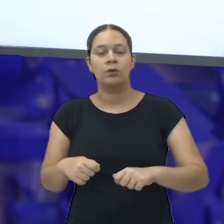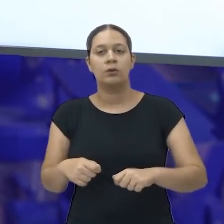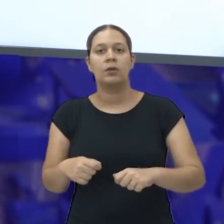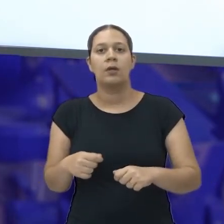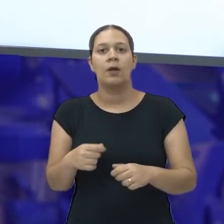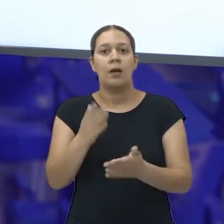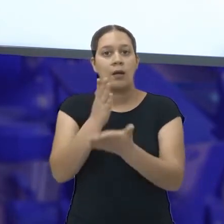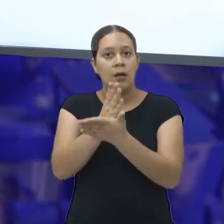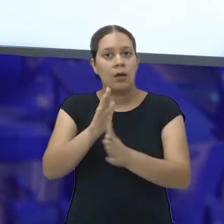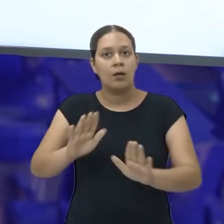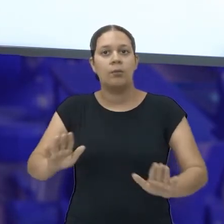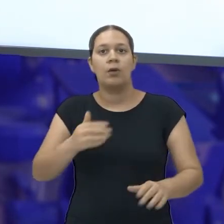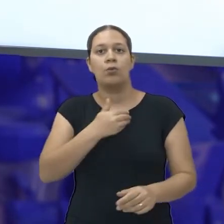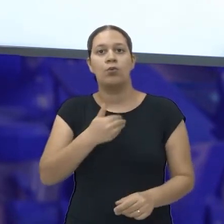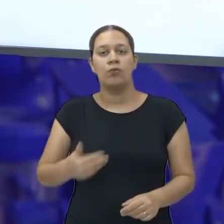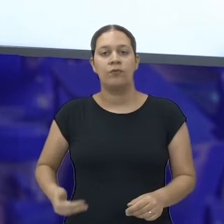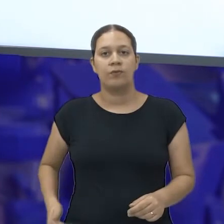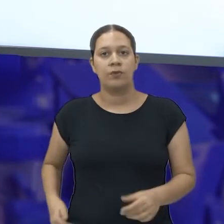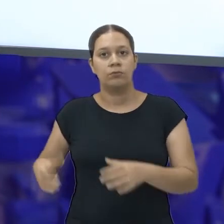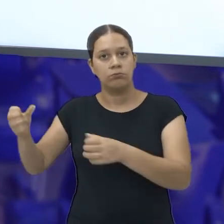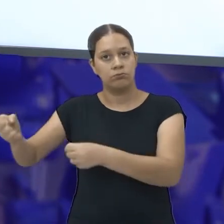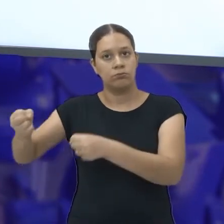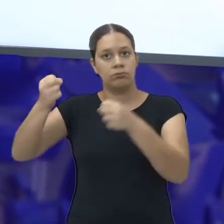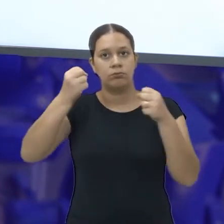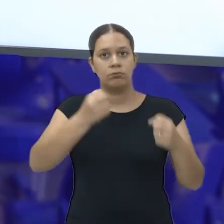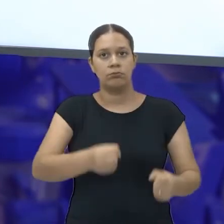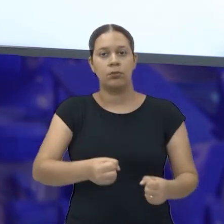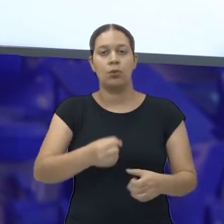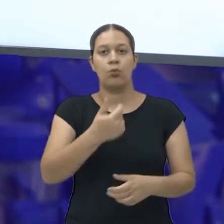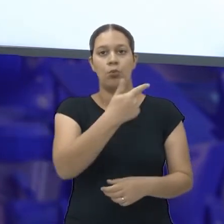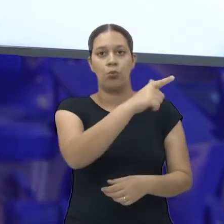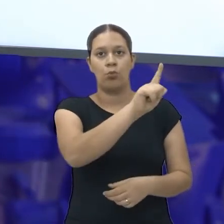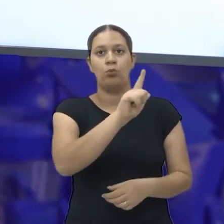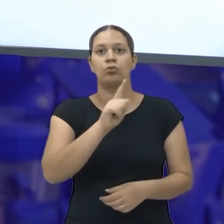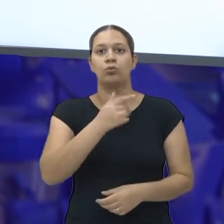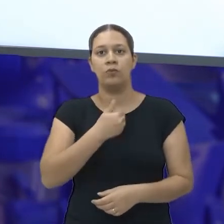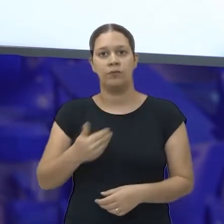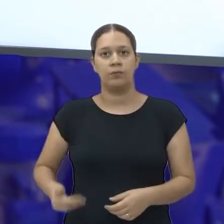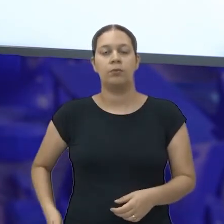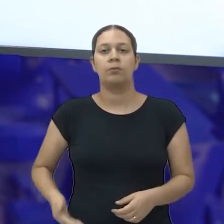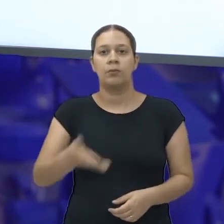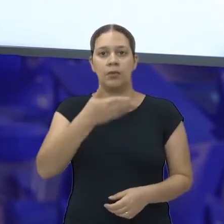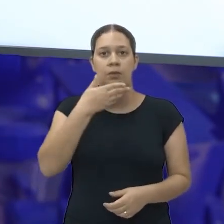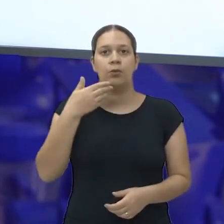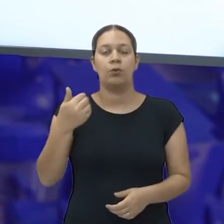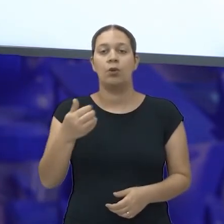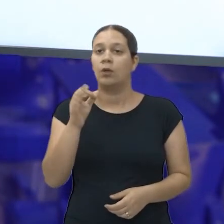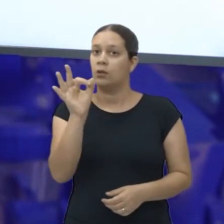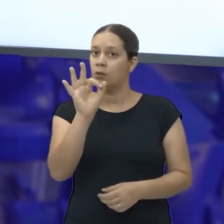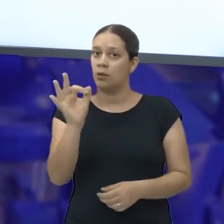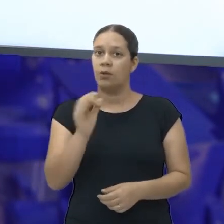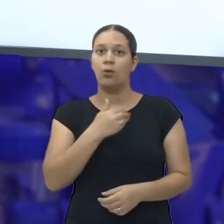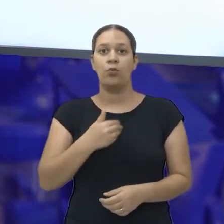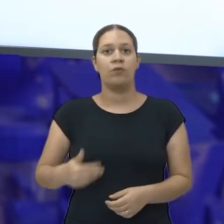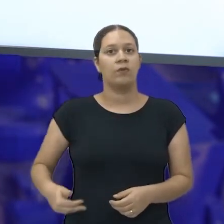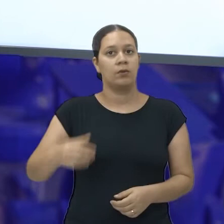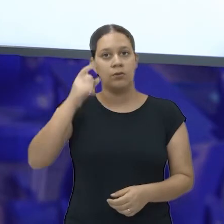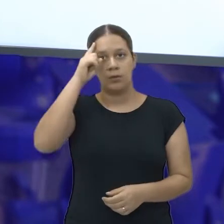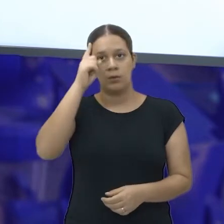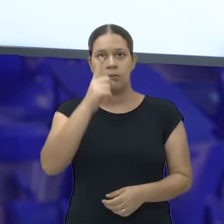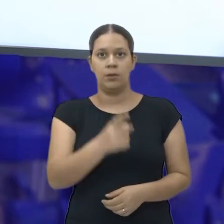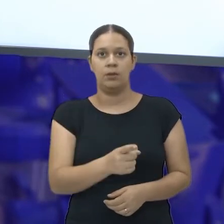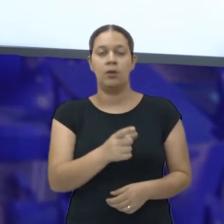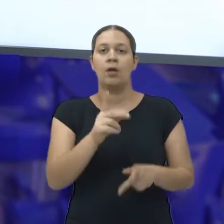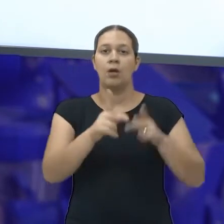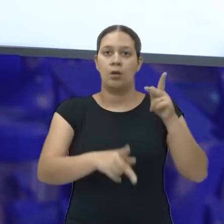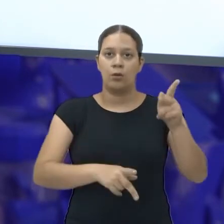e colocar um que fosse garantir os seus direitos. Portanto, não é o governo que manda no povo, é